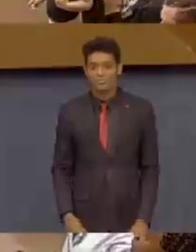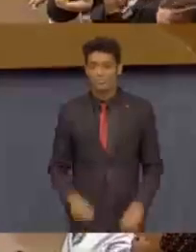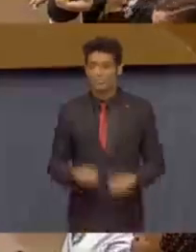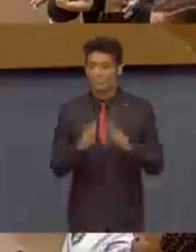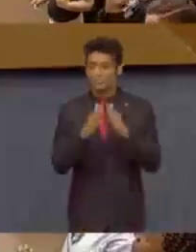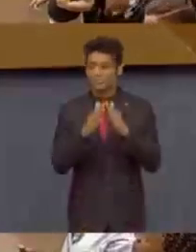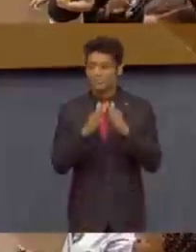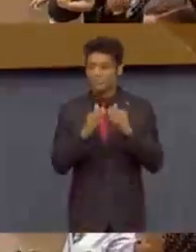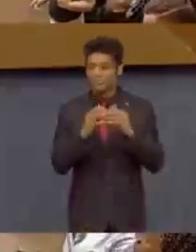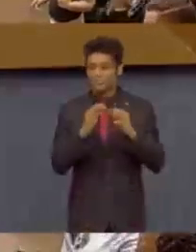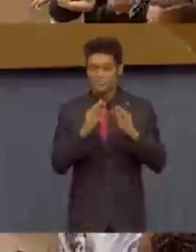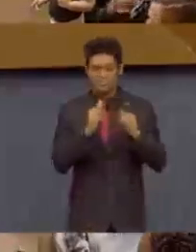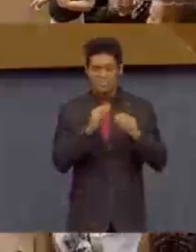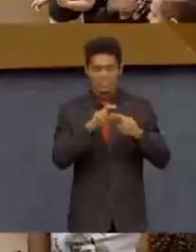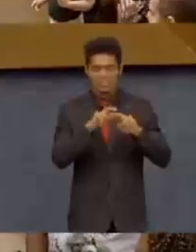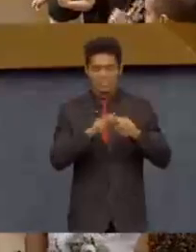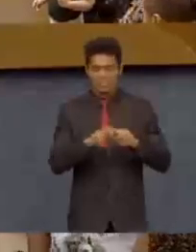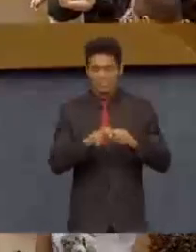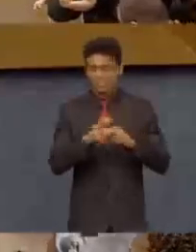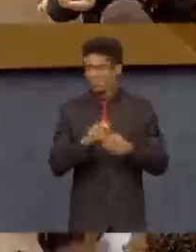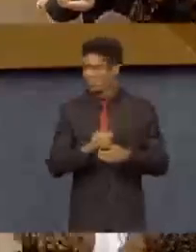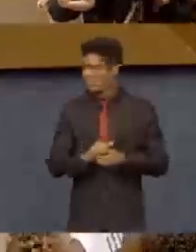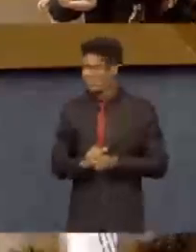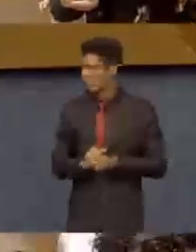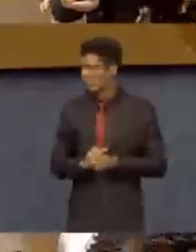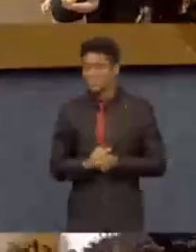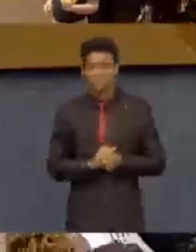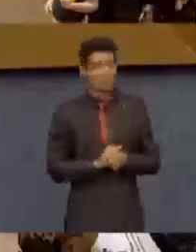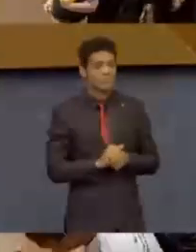Convidamos a todos que se assentem.